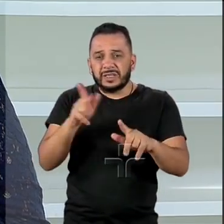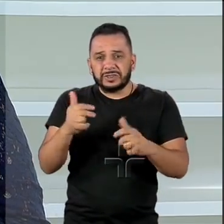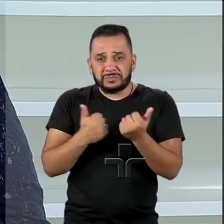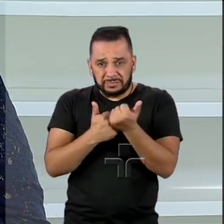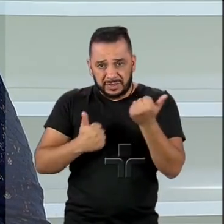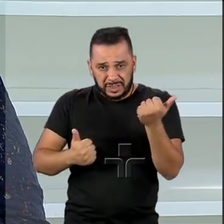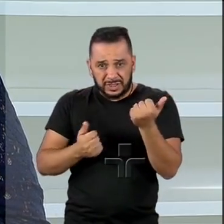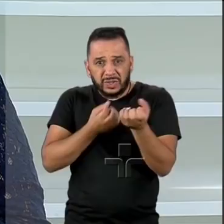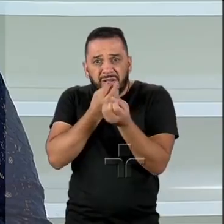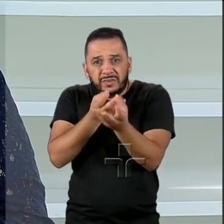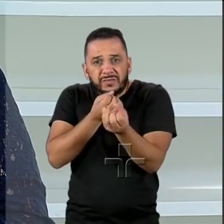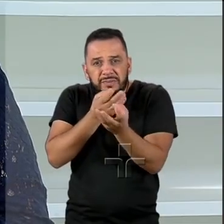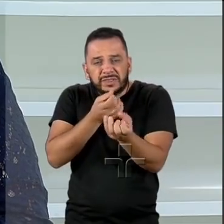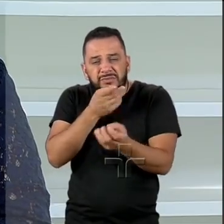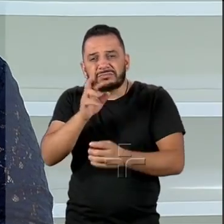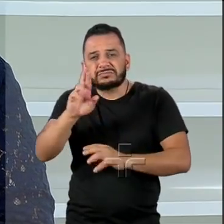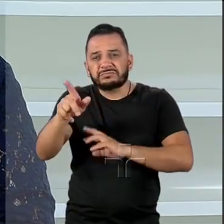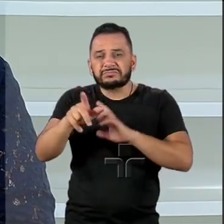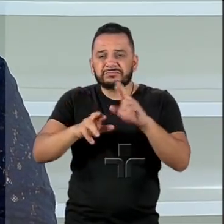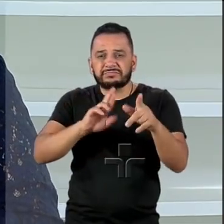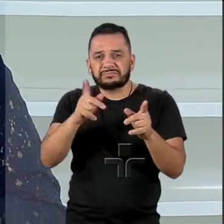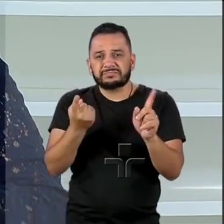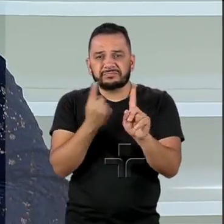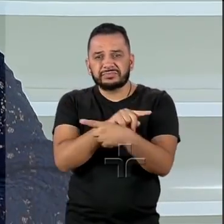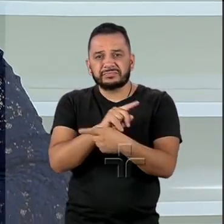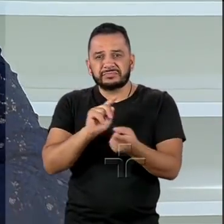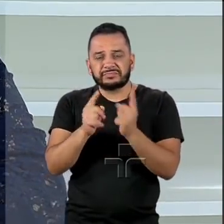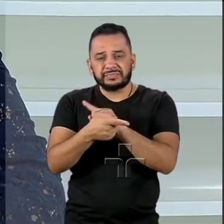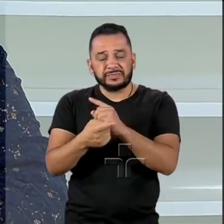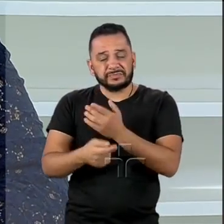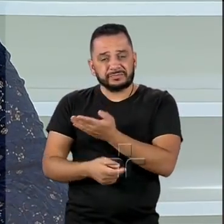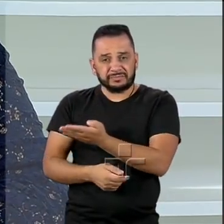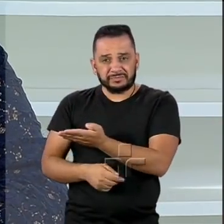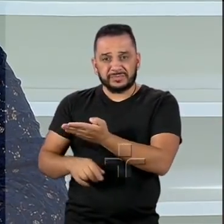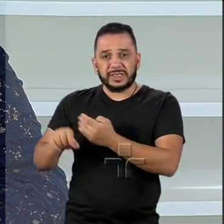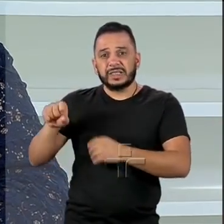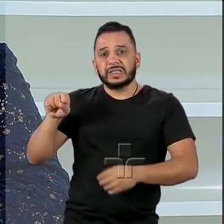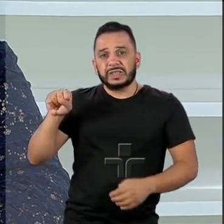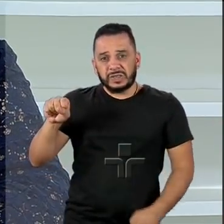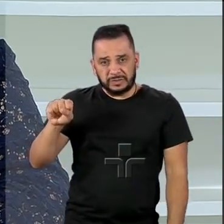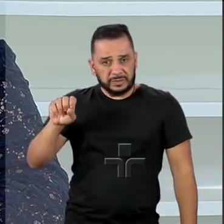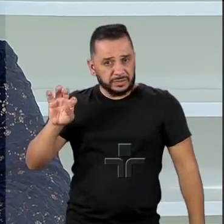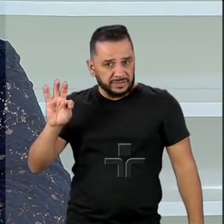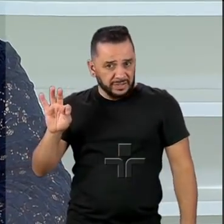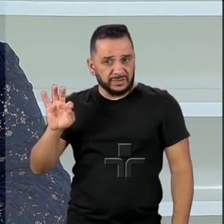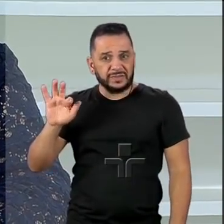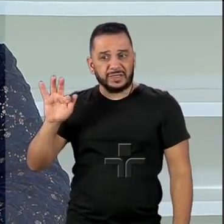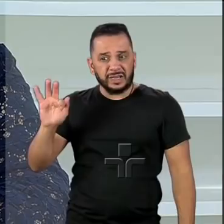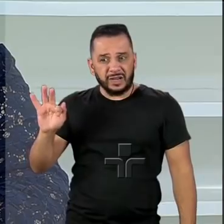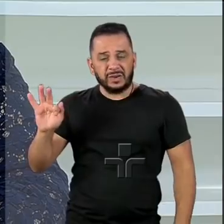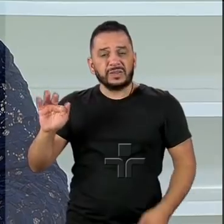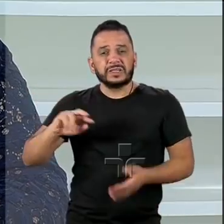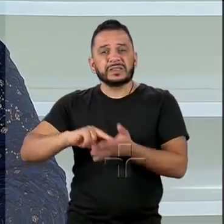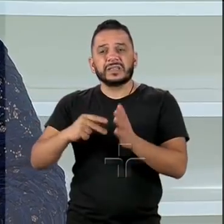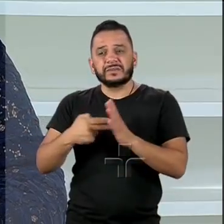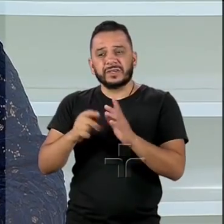Supremo Tribunal Federal tem levado a haver um desgaste do